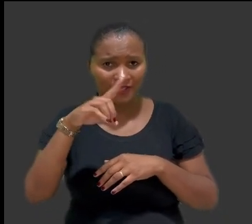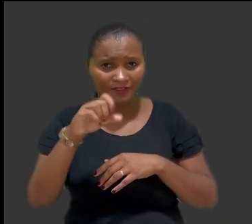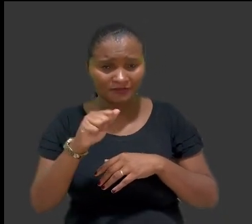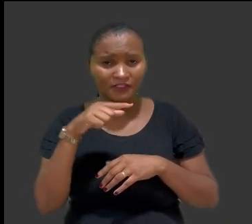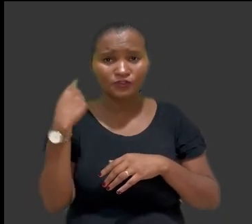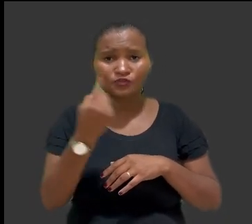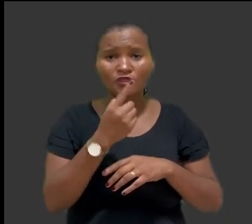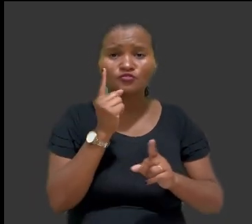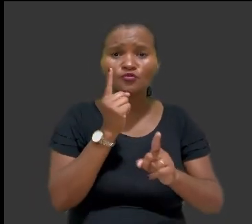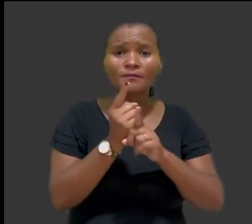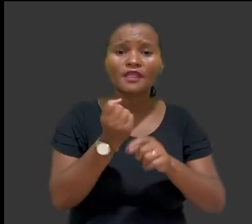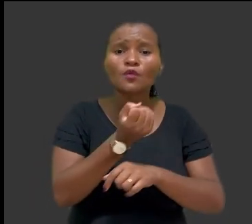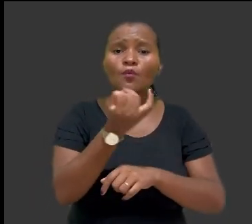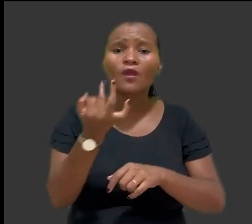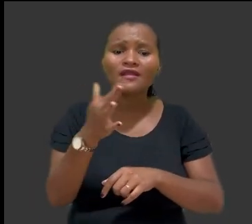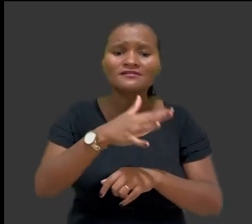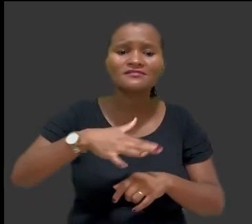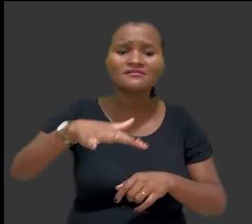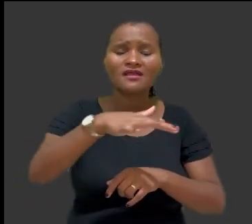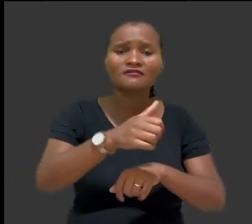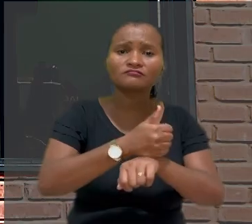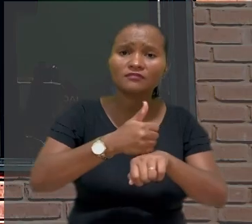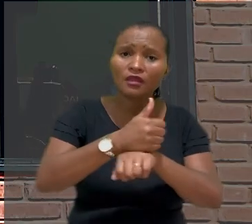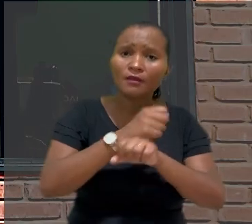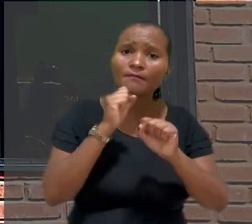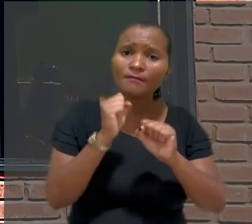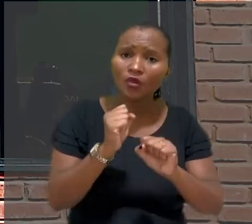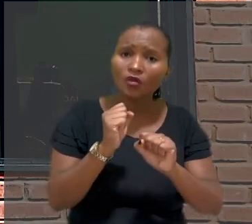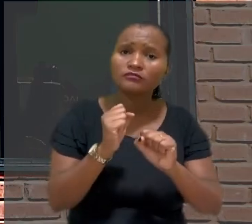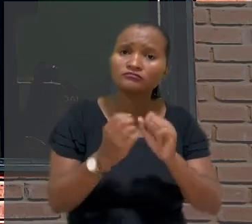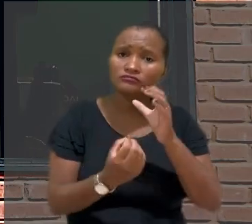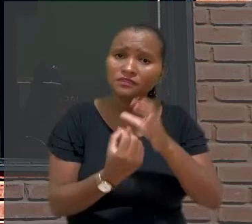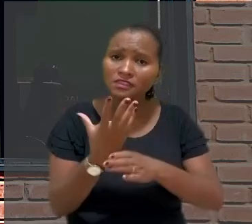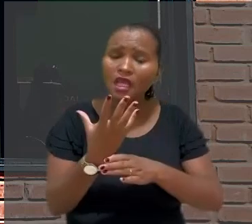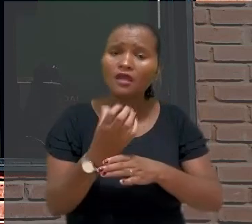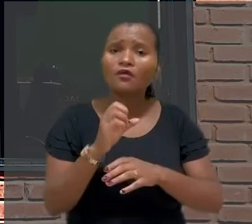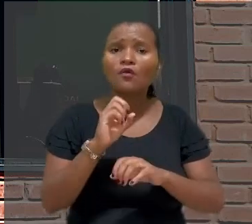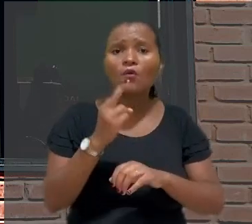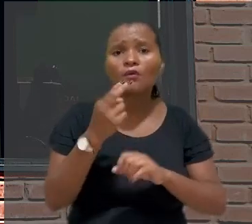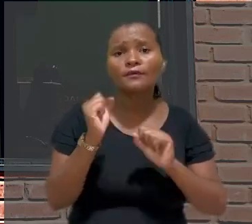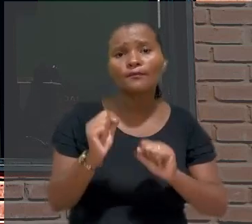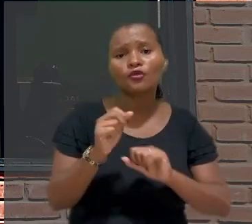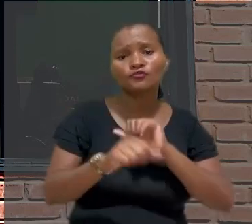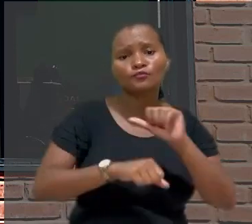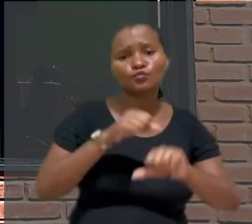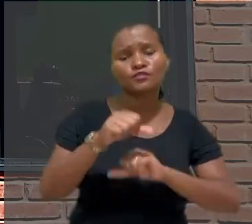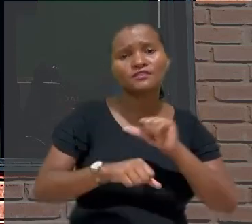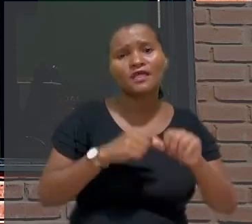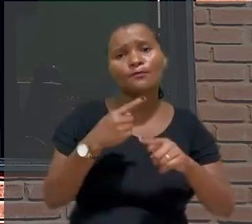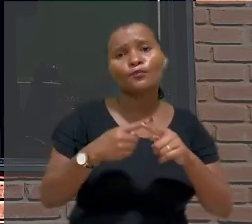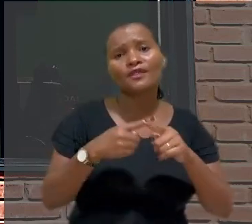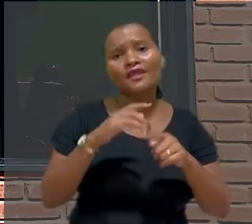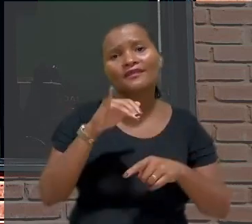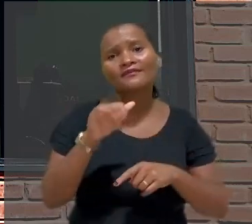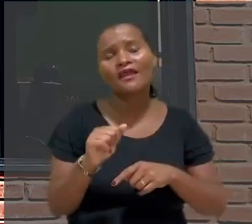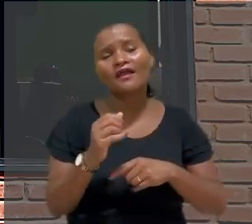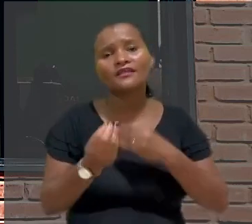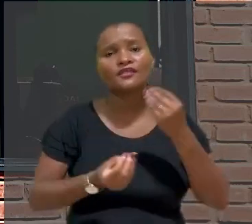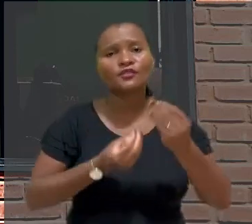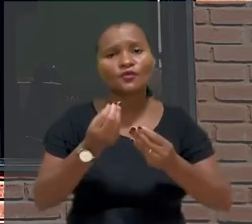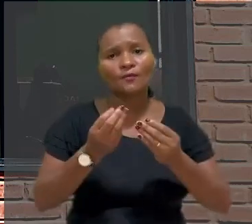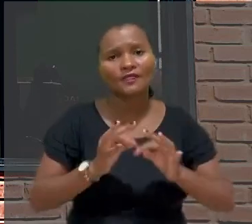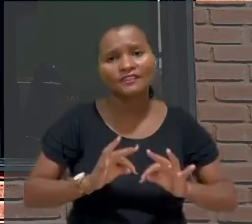vamos descobrir quais áreas e carreiras podem surgir ou que podem sofrer mudanças por conta da IA e como